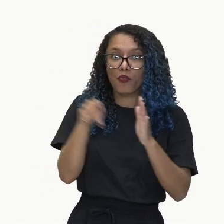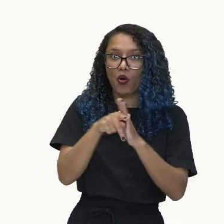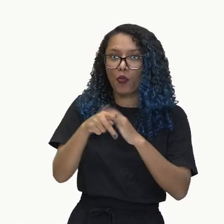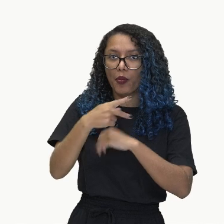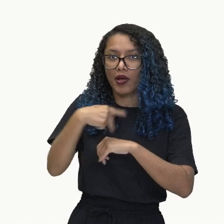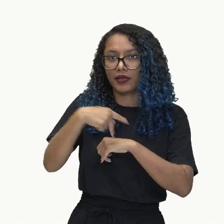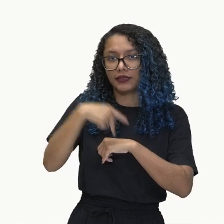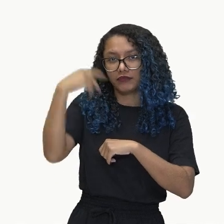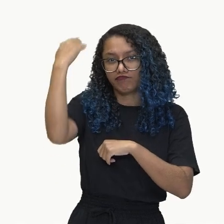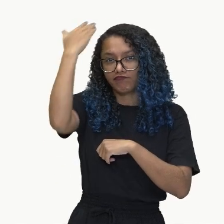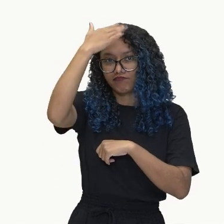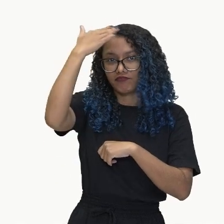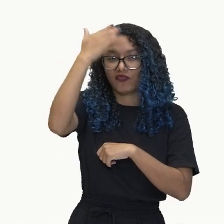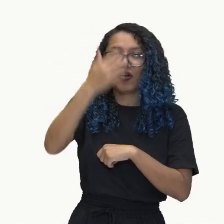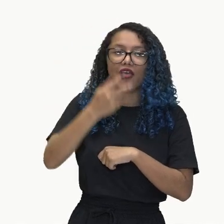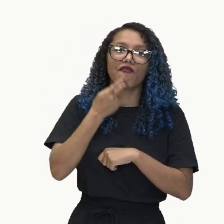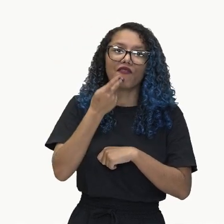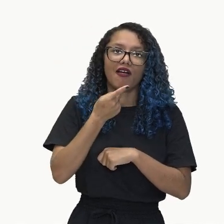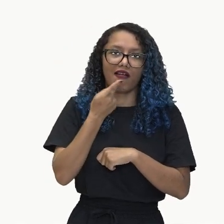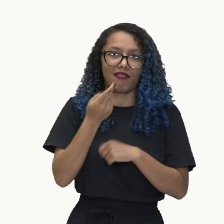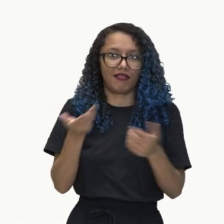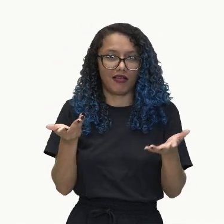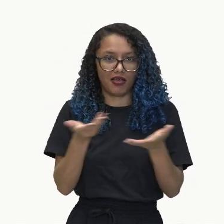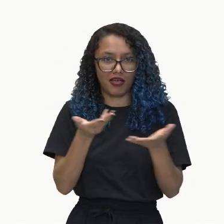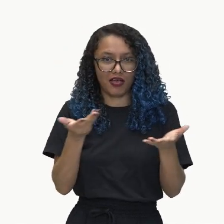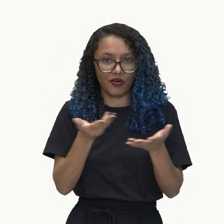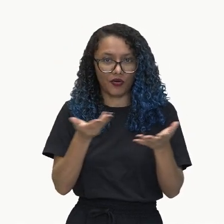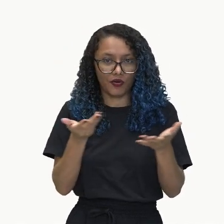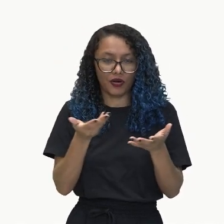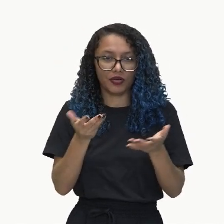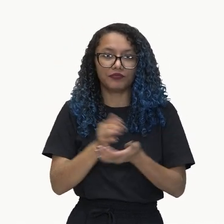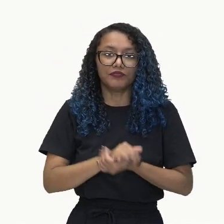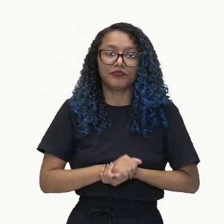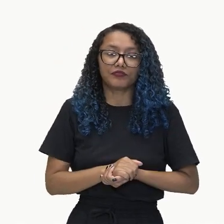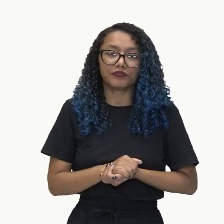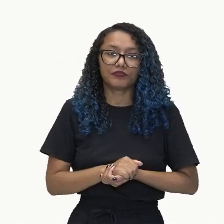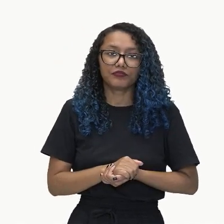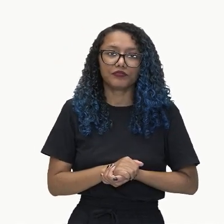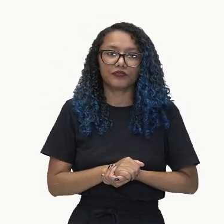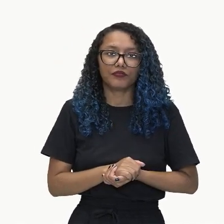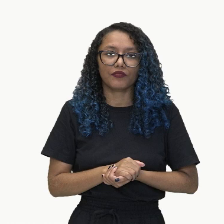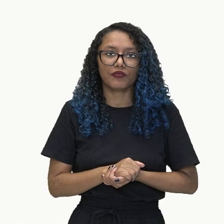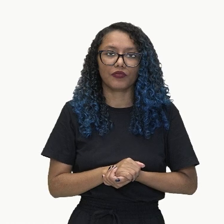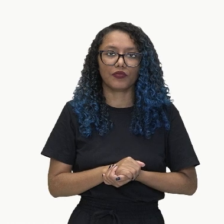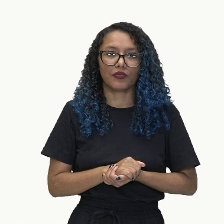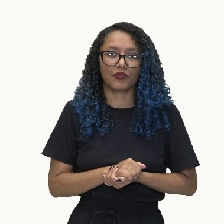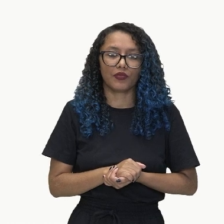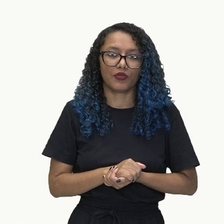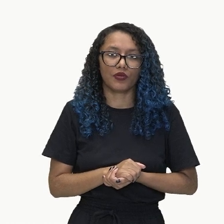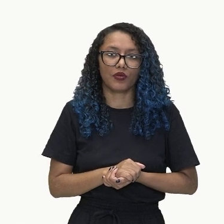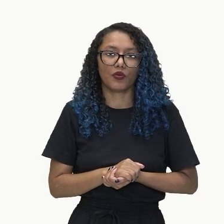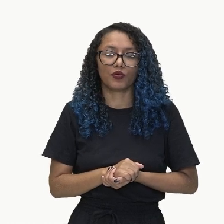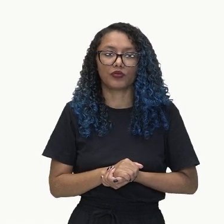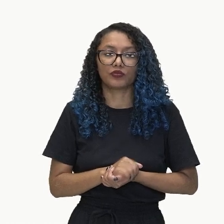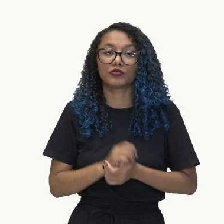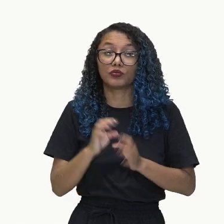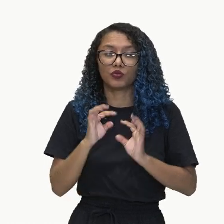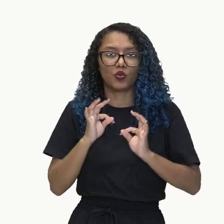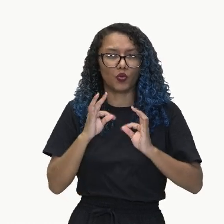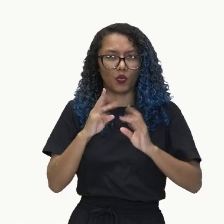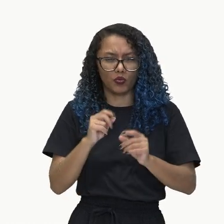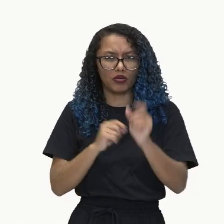são palavras algumas simples outras desconhecida por nós todas tem no mínimo dois dois duas